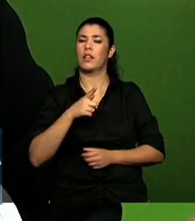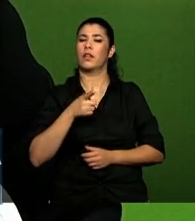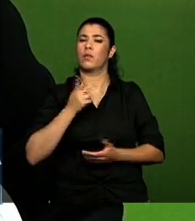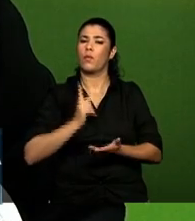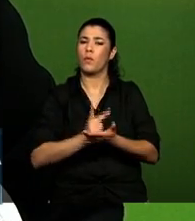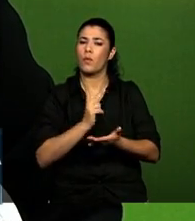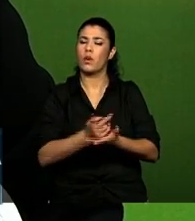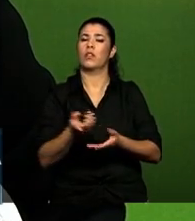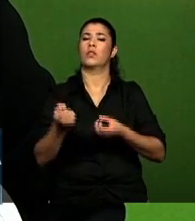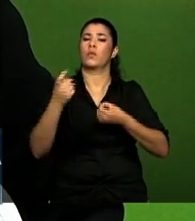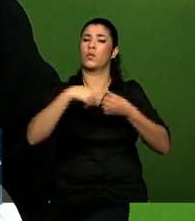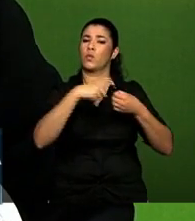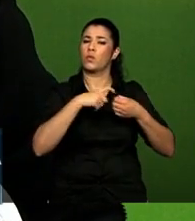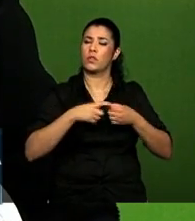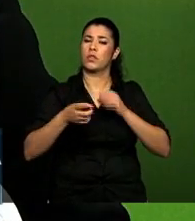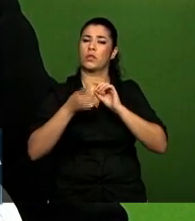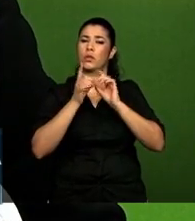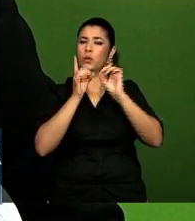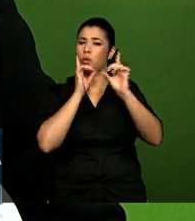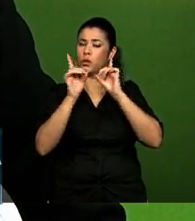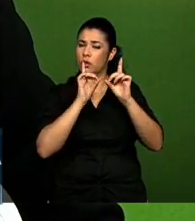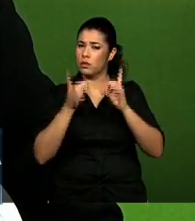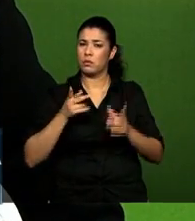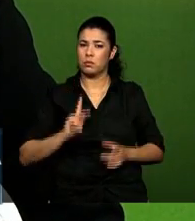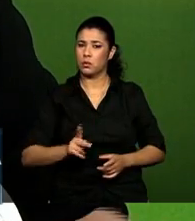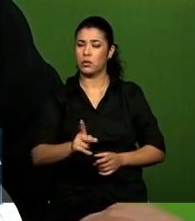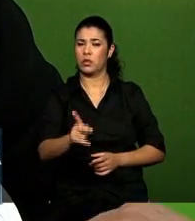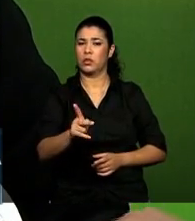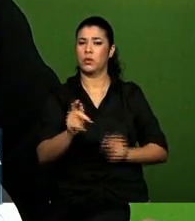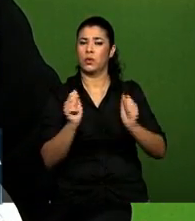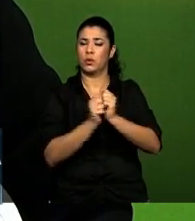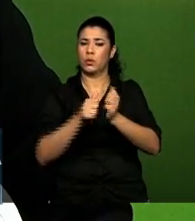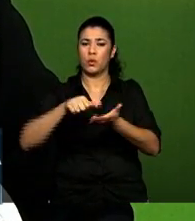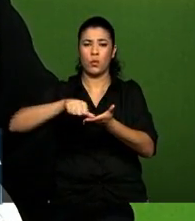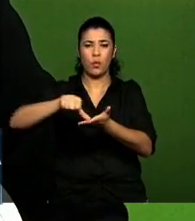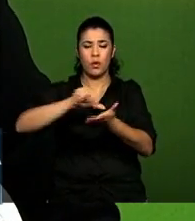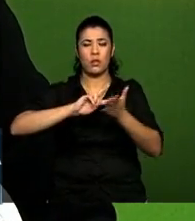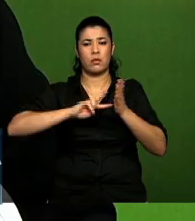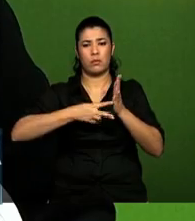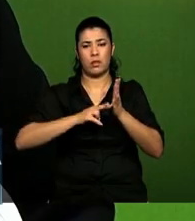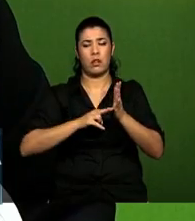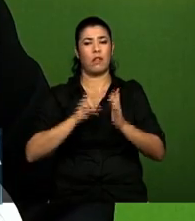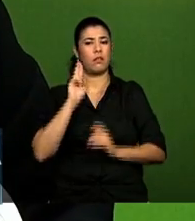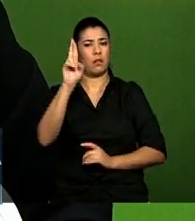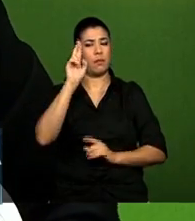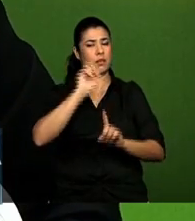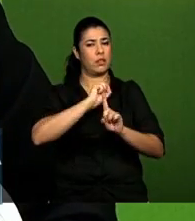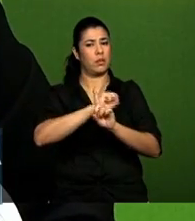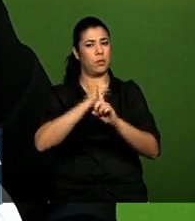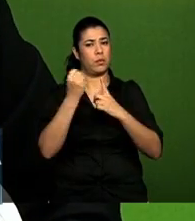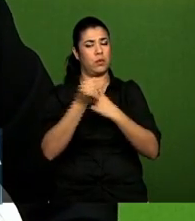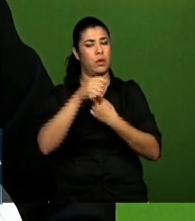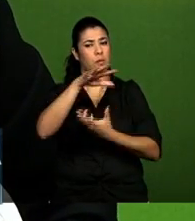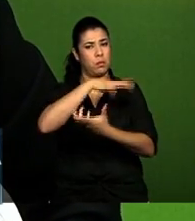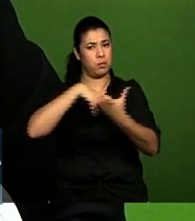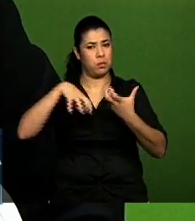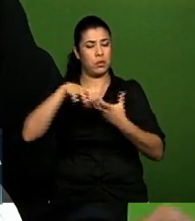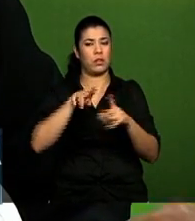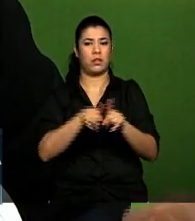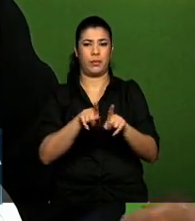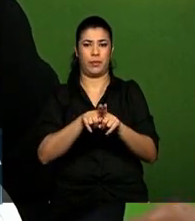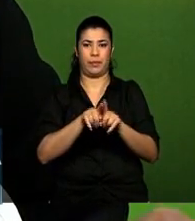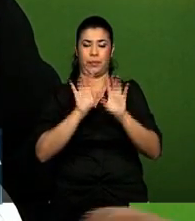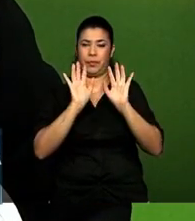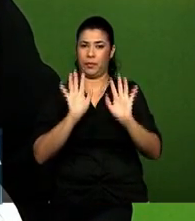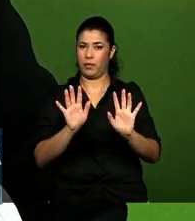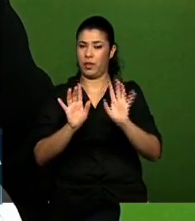esta relação de diálogo permanente com os movimentos sociais Esso acho que é uma mensagem muito forte o processo de diálogo não se confunde